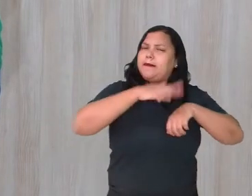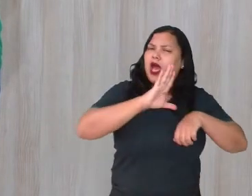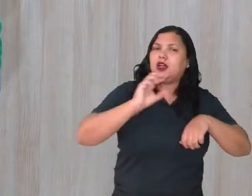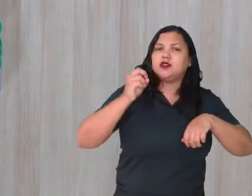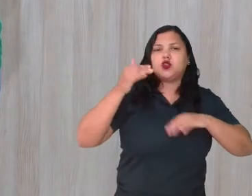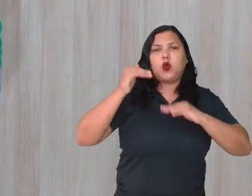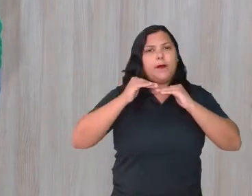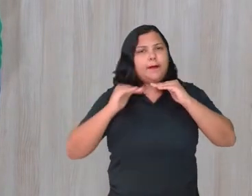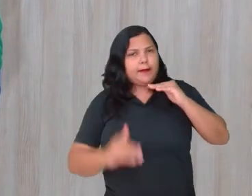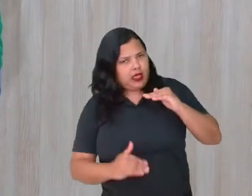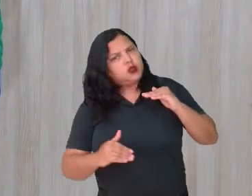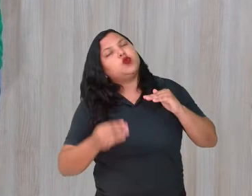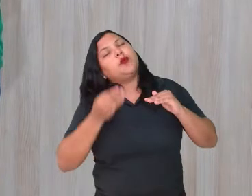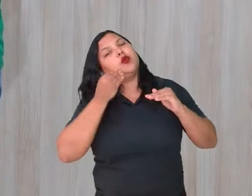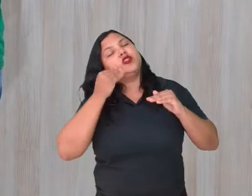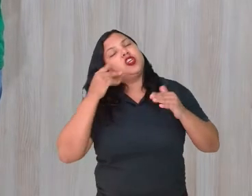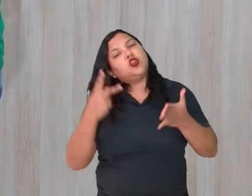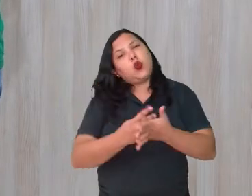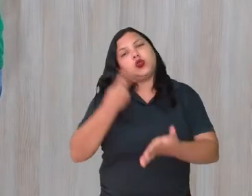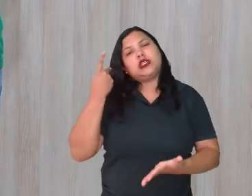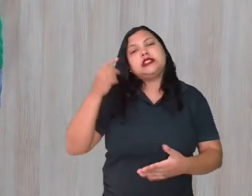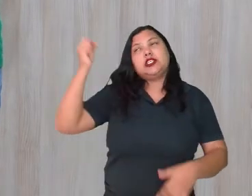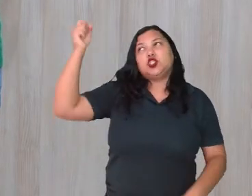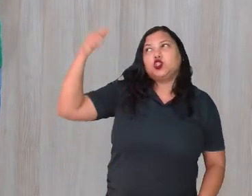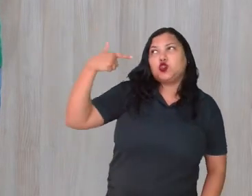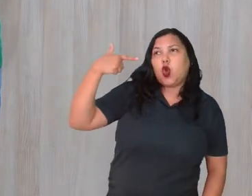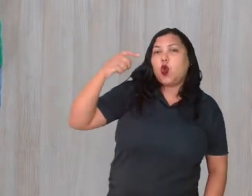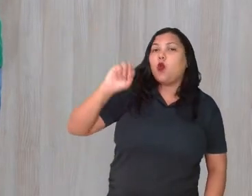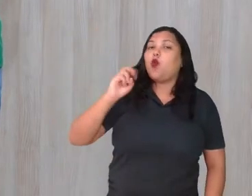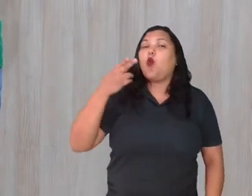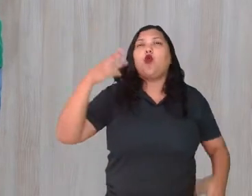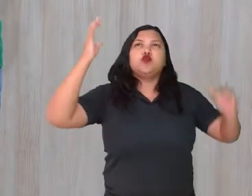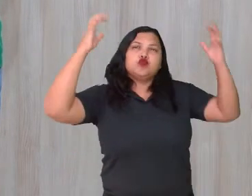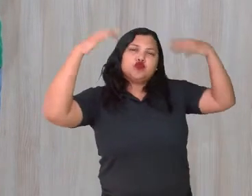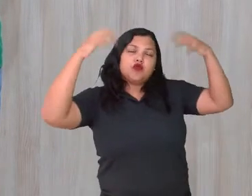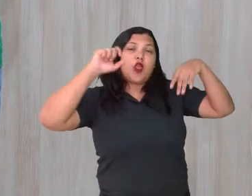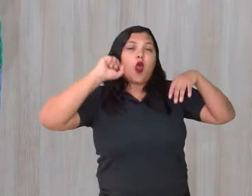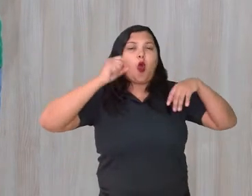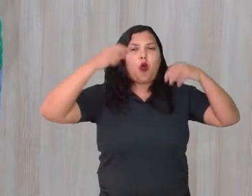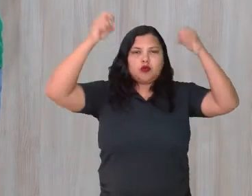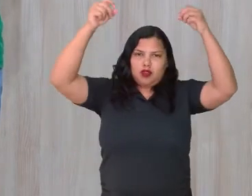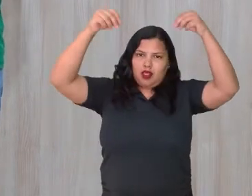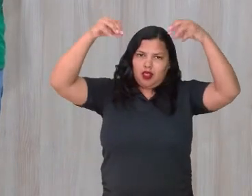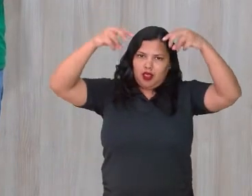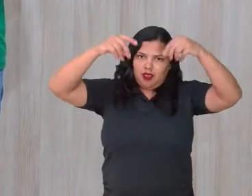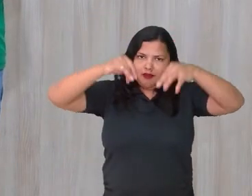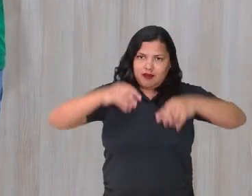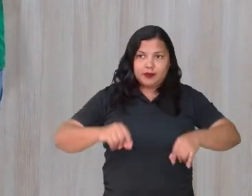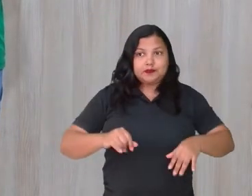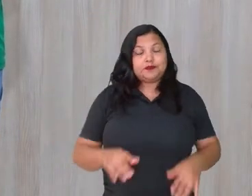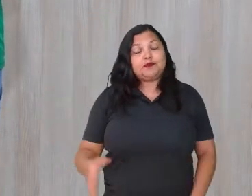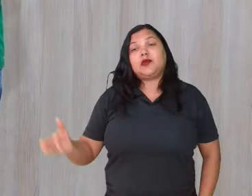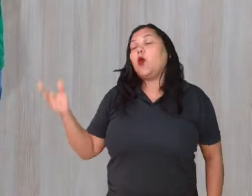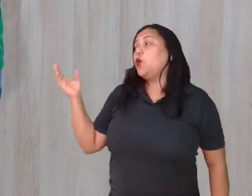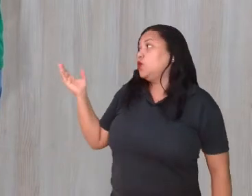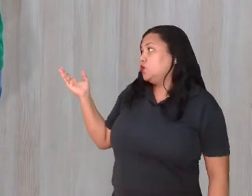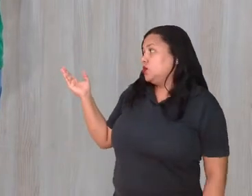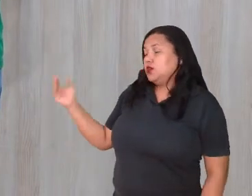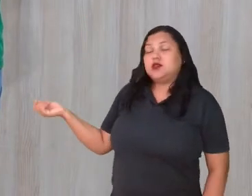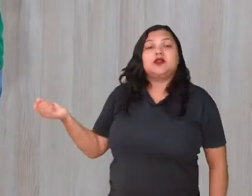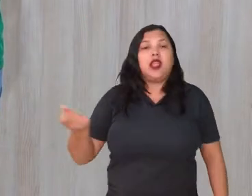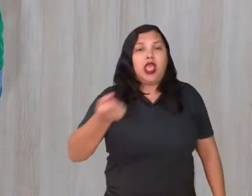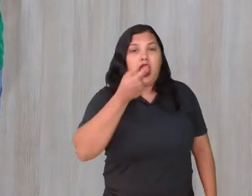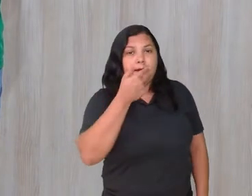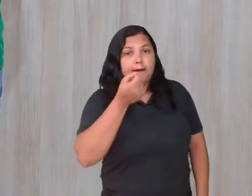de acontecer aquelas situações com relação a fazer sol, chover ou nevar. No caso dos medicamentos, no caso